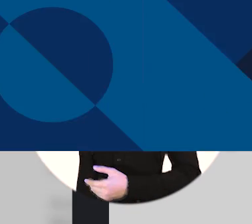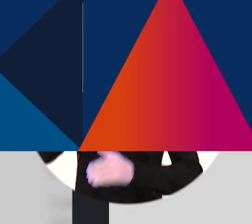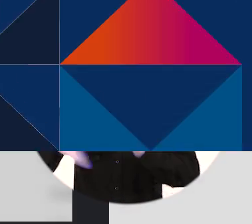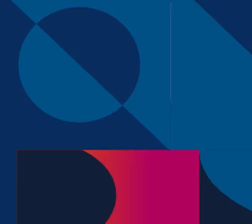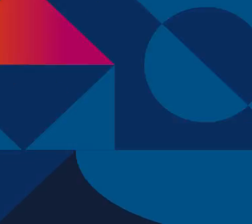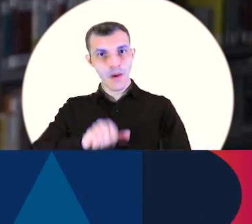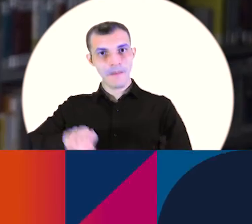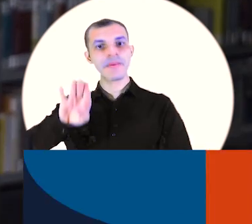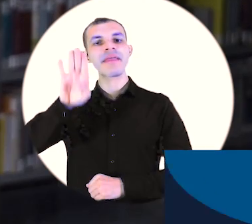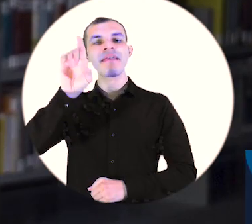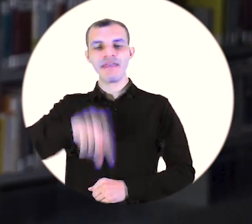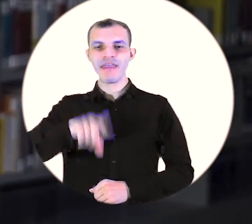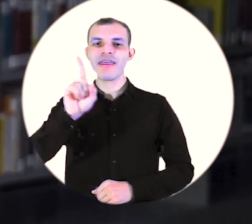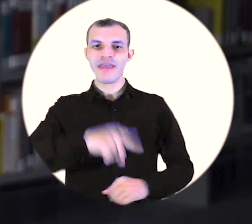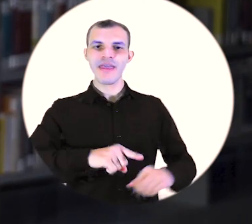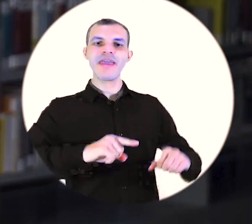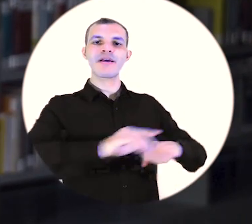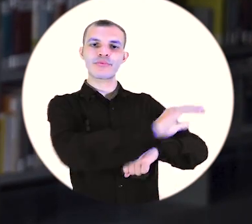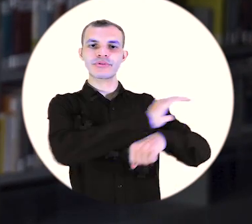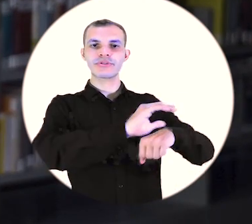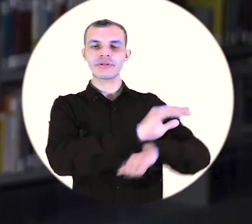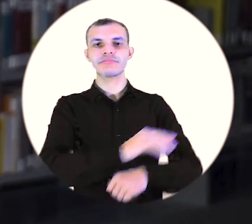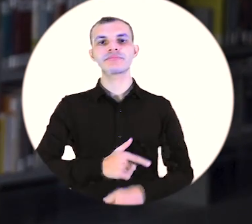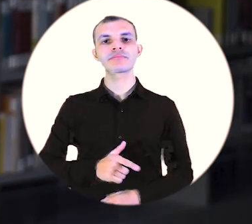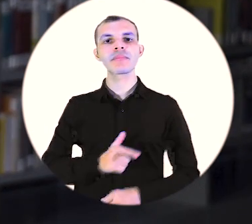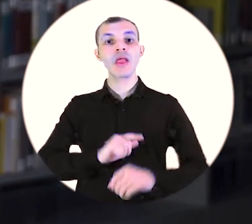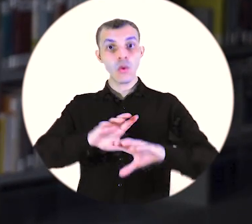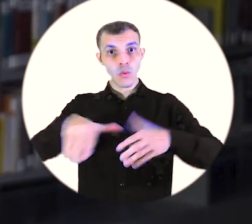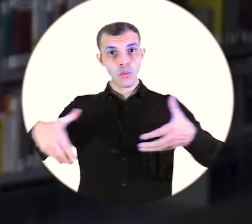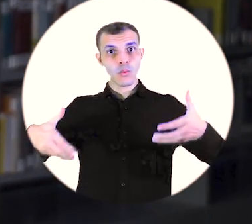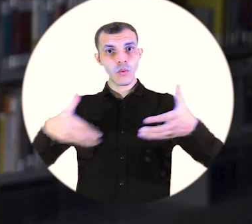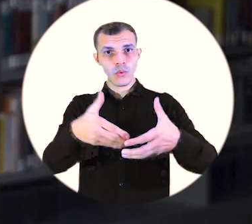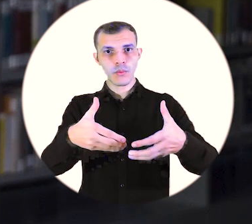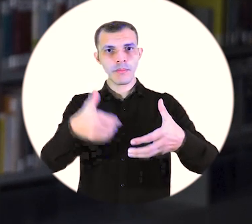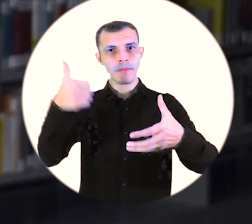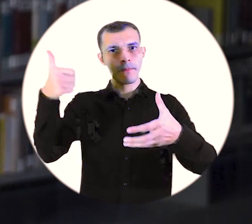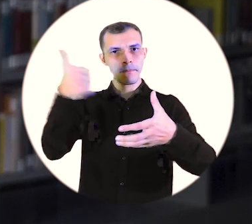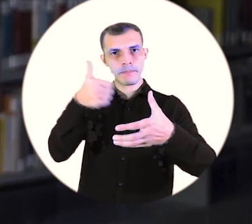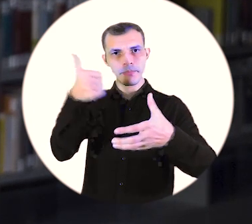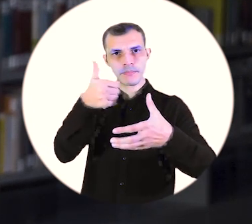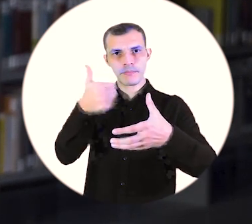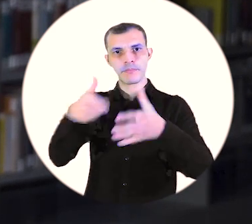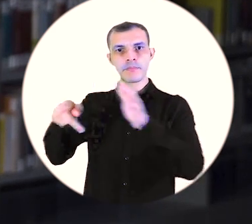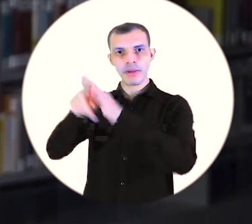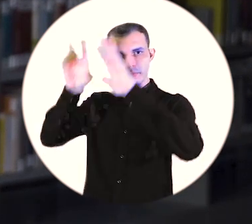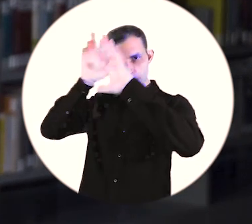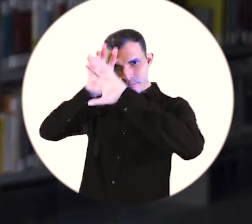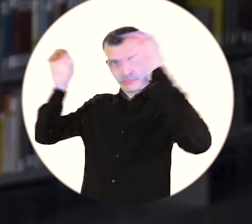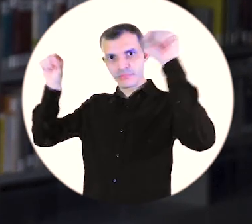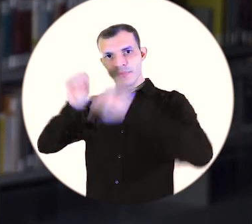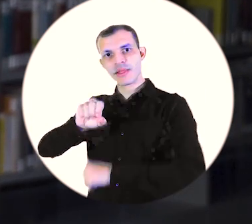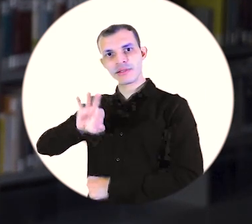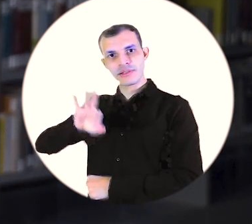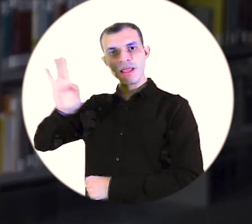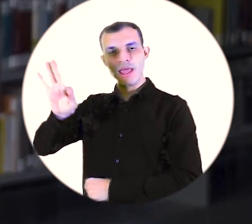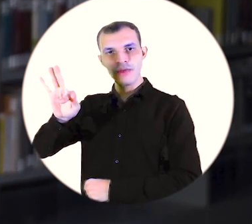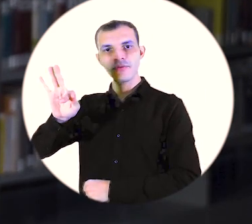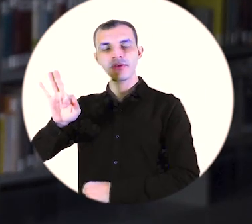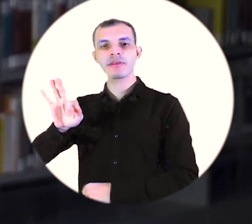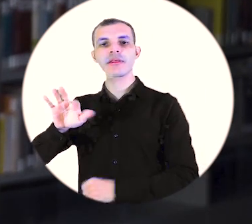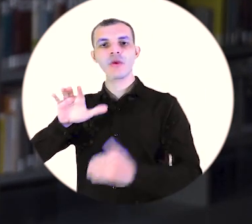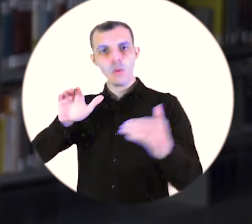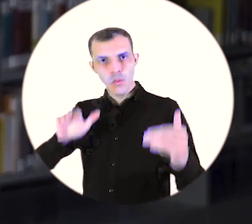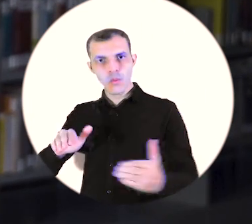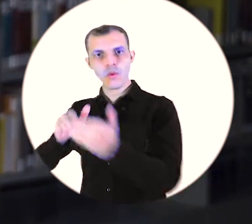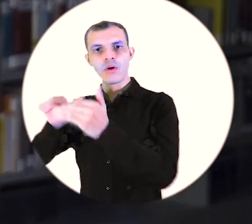Constituição. Apesar da primeira turma do STF ter confirmado em plenário virtual o despacho do ministro Alexandre de